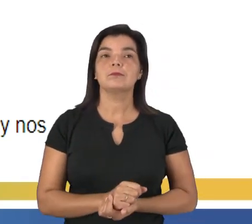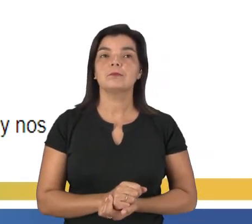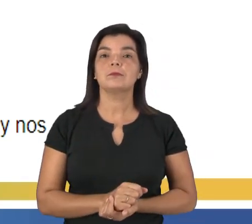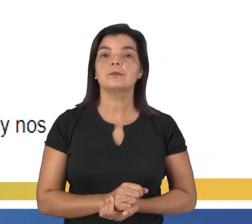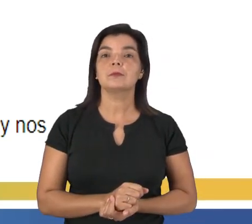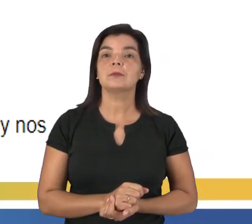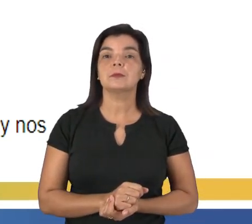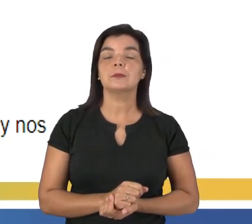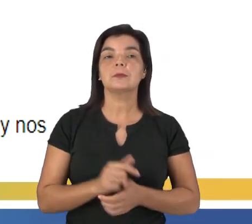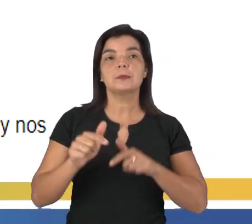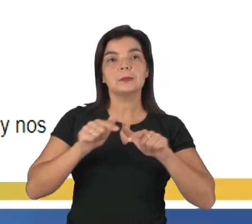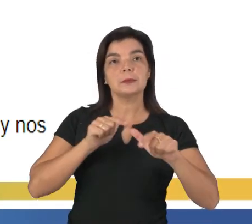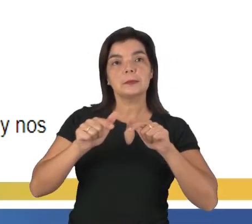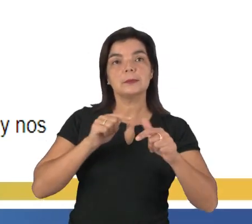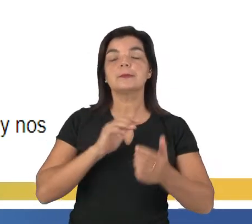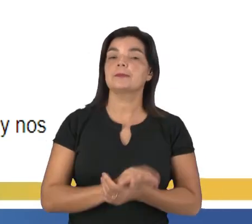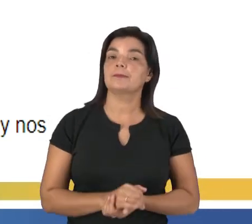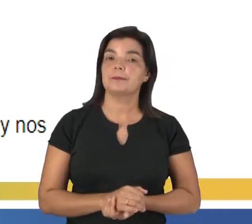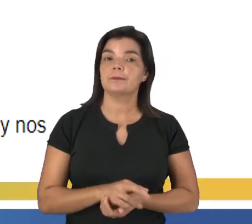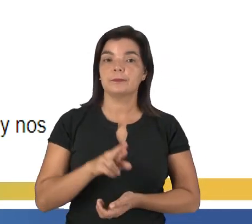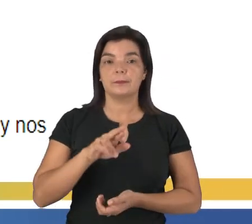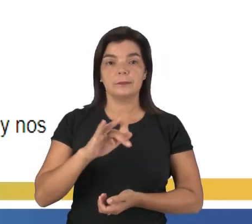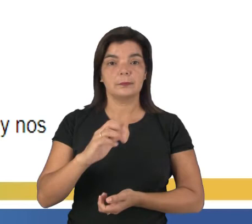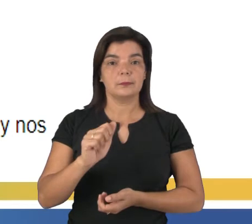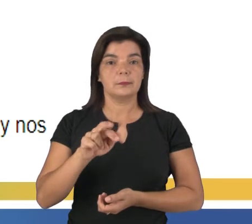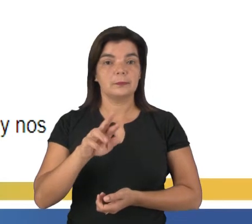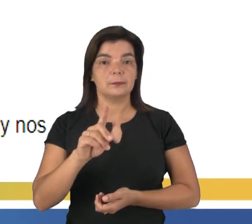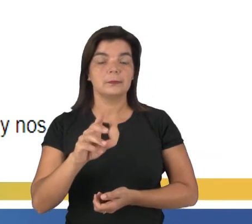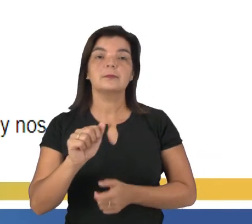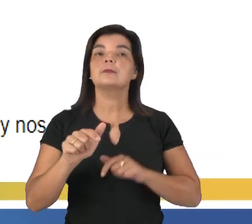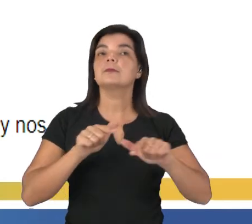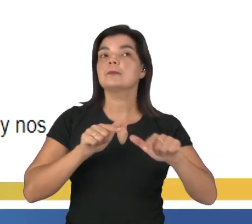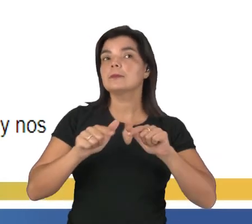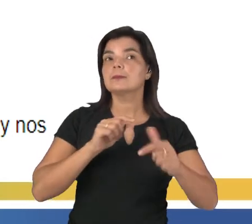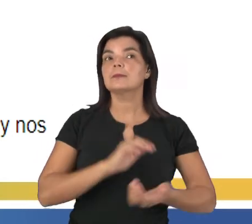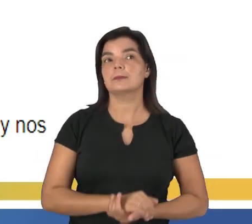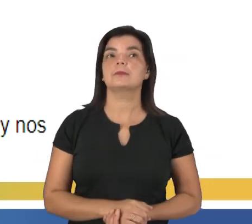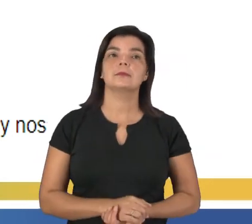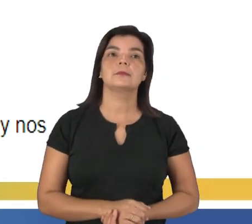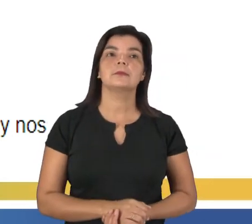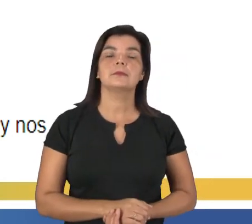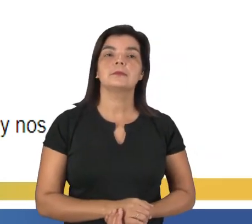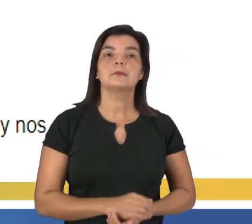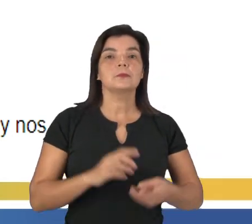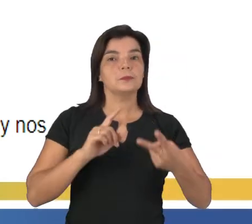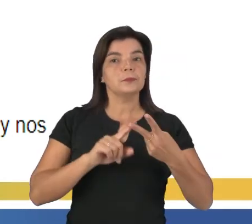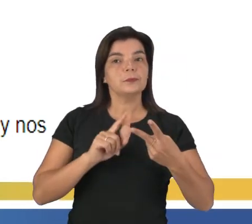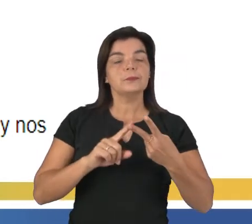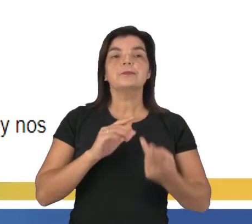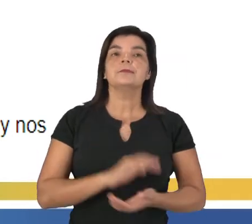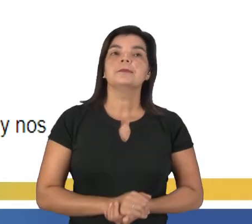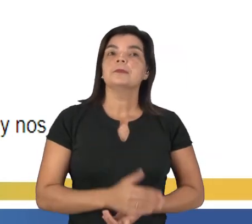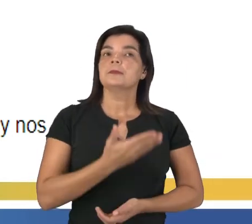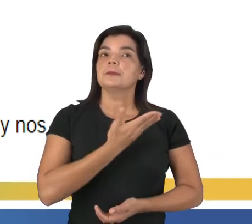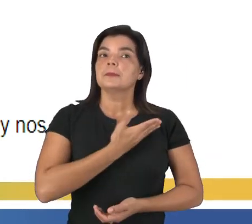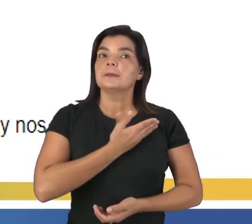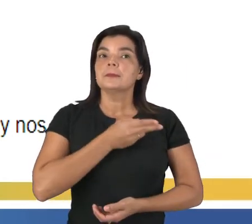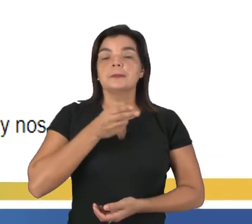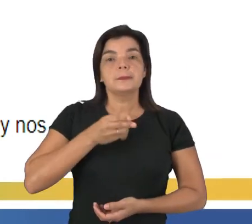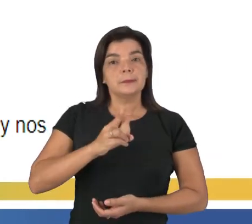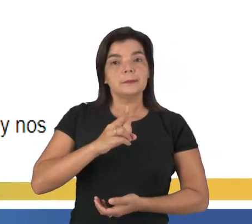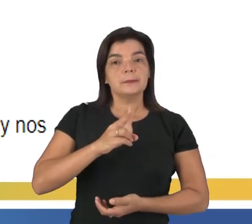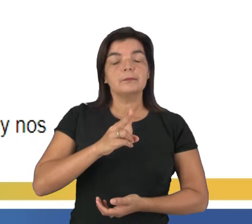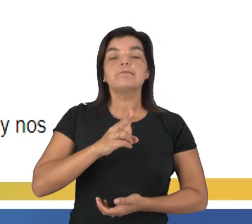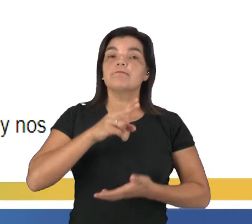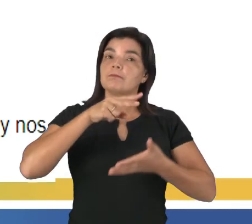estou falando dele, ele trabalha. Então, Ricardo trabalha, tá? Ricardo trabalha. Frase 2. Minha amiga